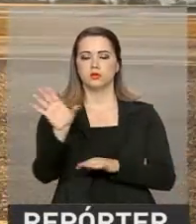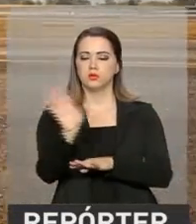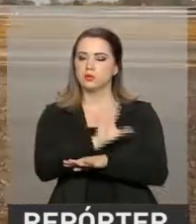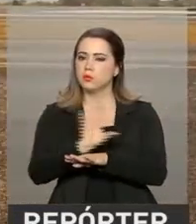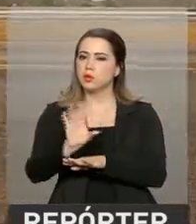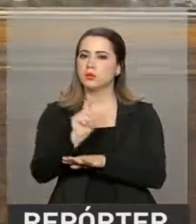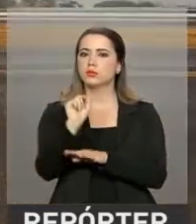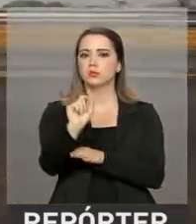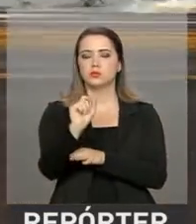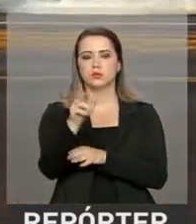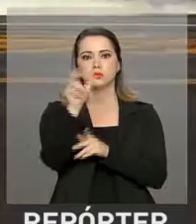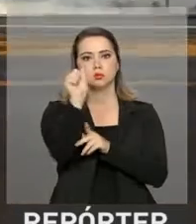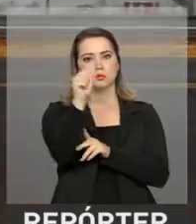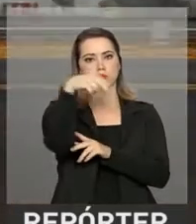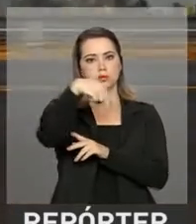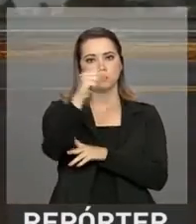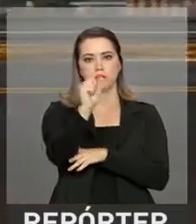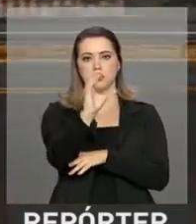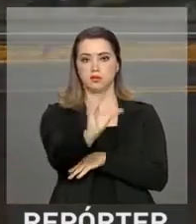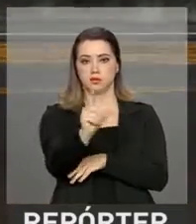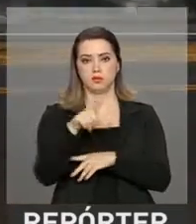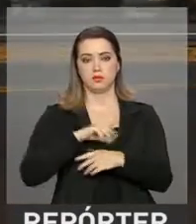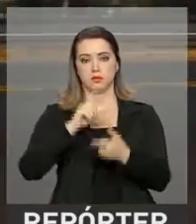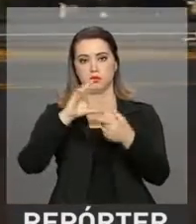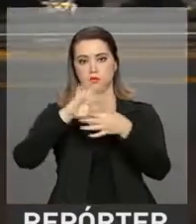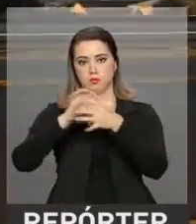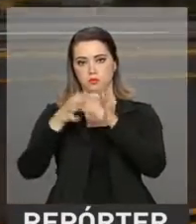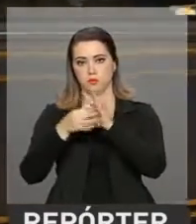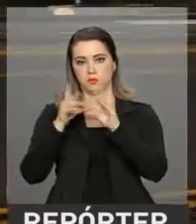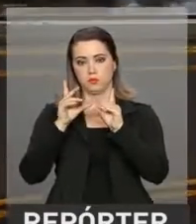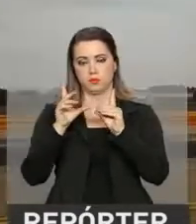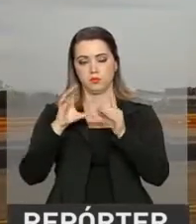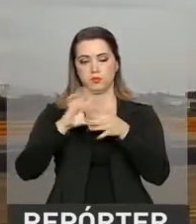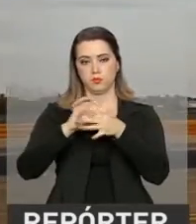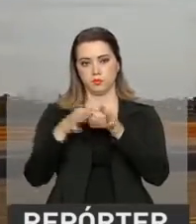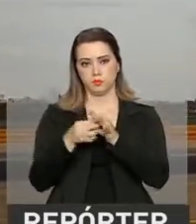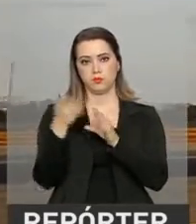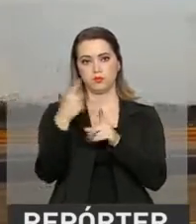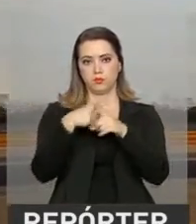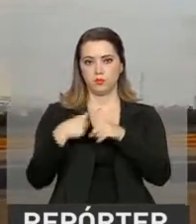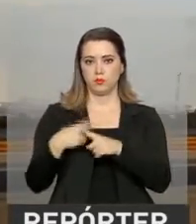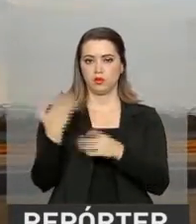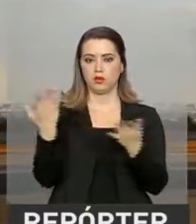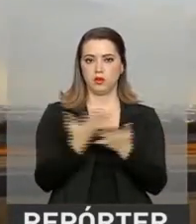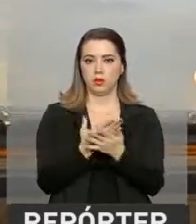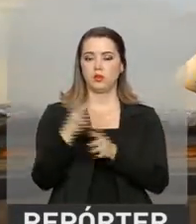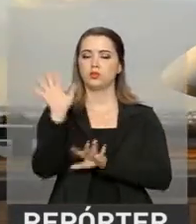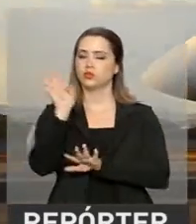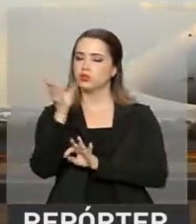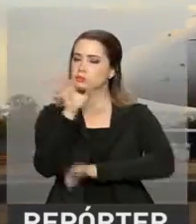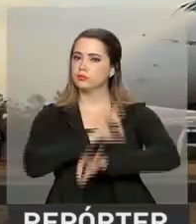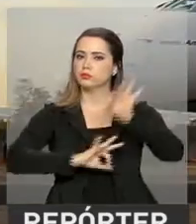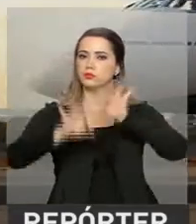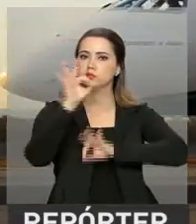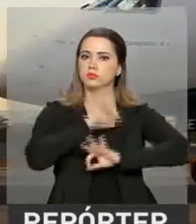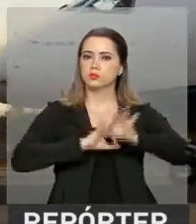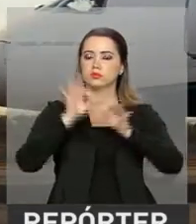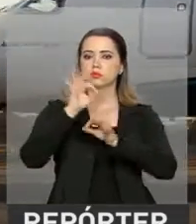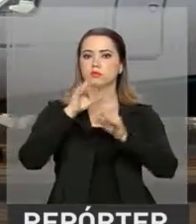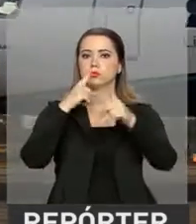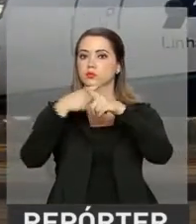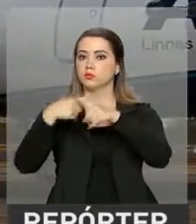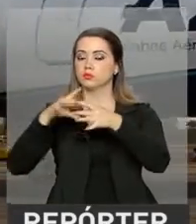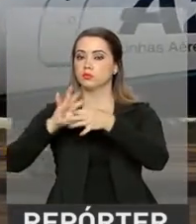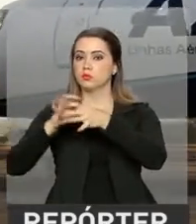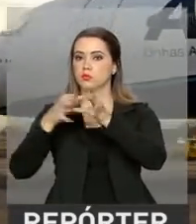pela agência durante os jogos olímpicos agora a preparação é para as paraolimpíadas que começam no